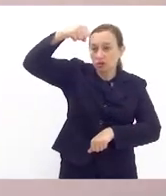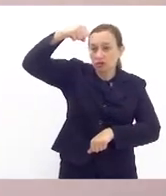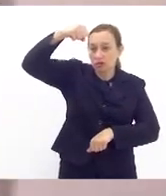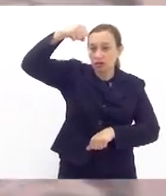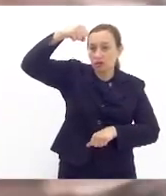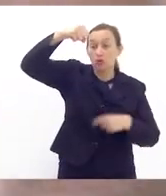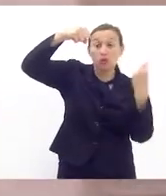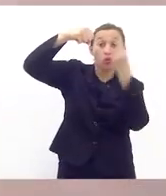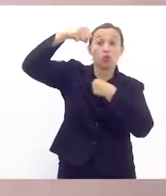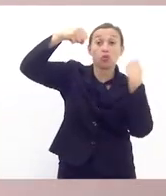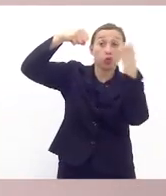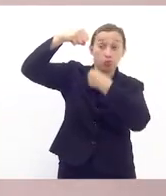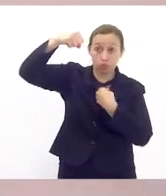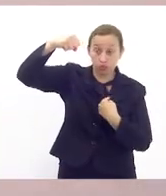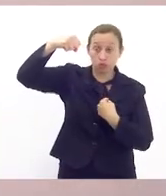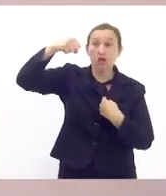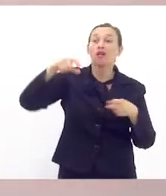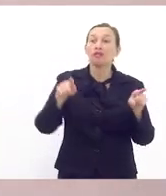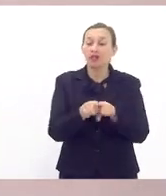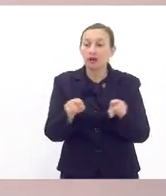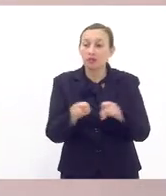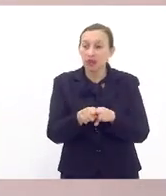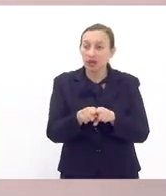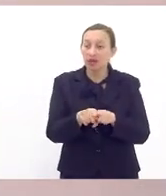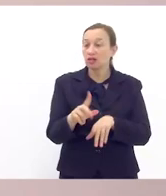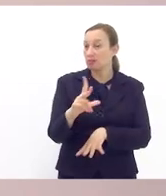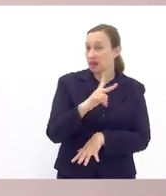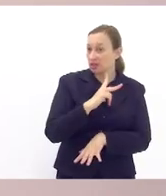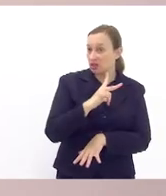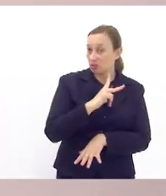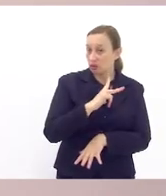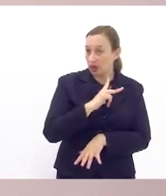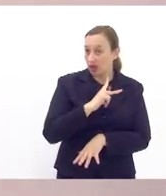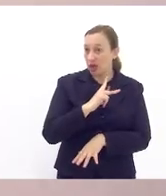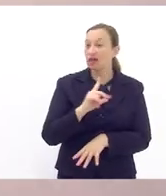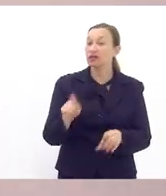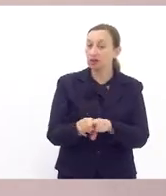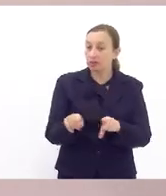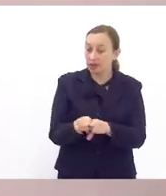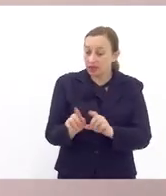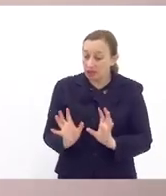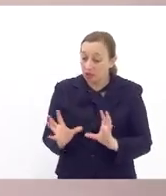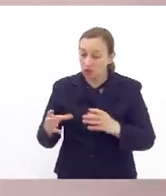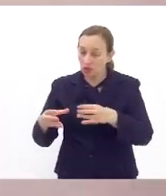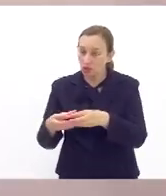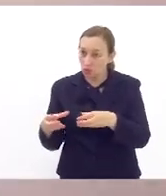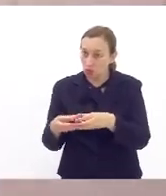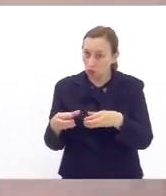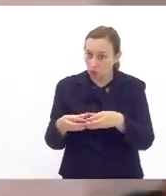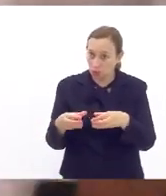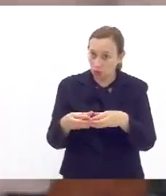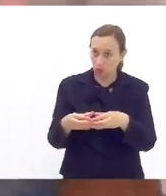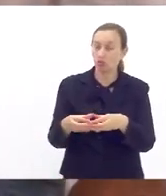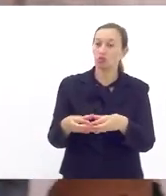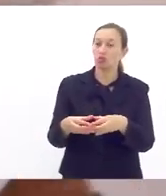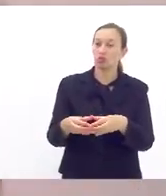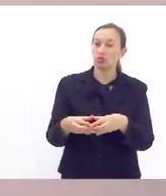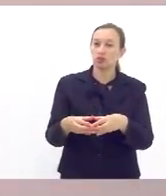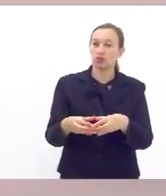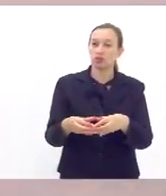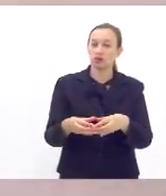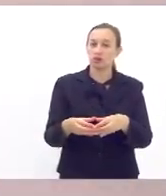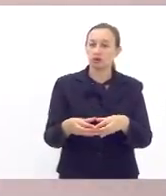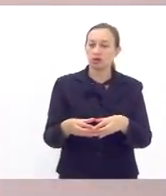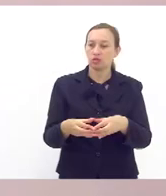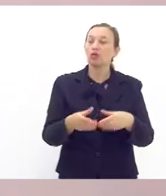gente fala tem também os indicadores individuais mas aqui a gente fala é regulado pelo conjunto por conjuntos definidos pelo